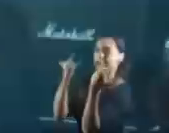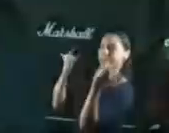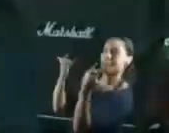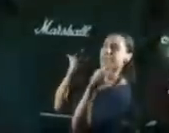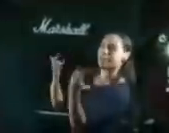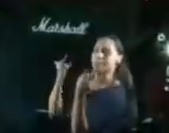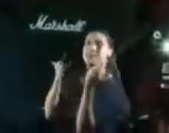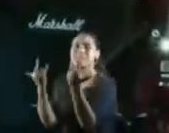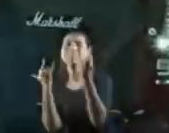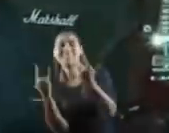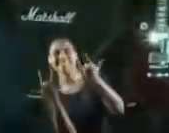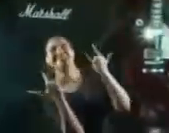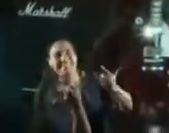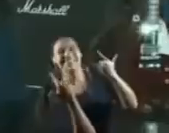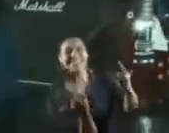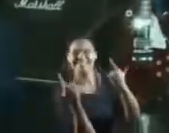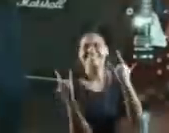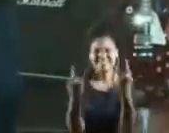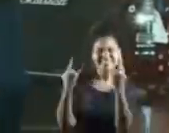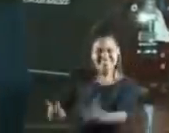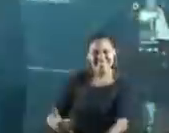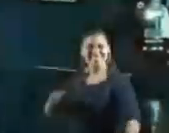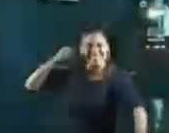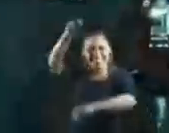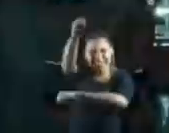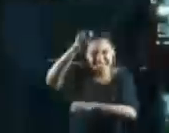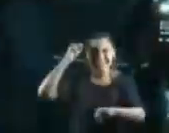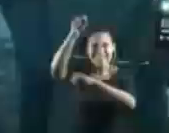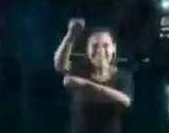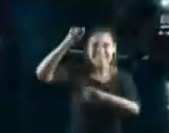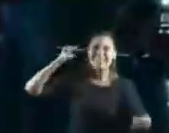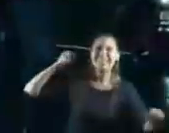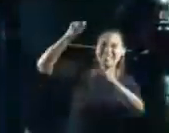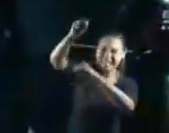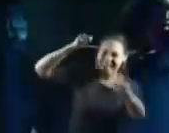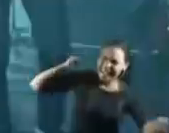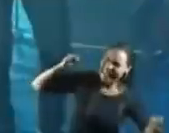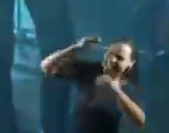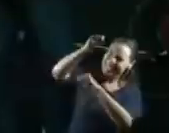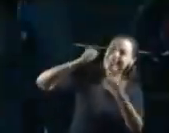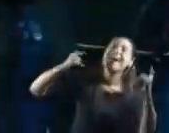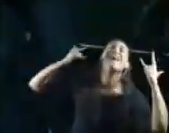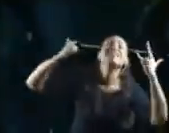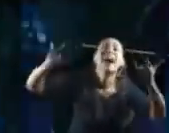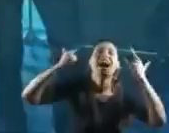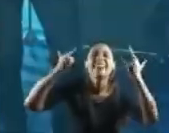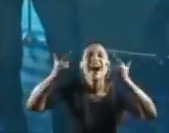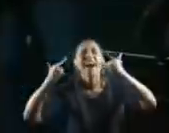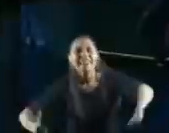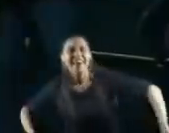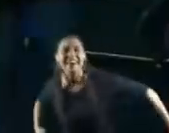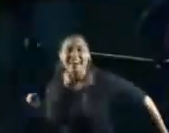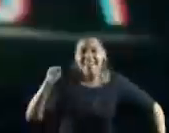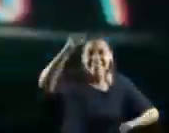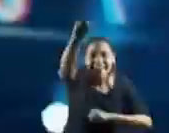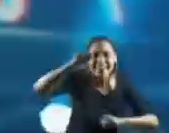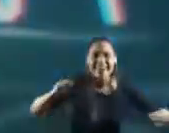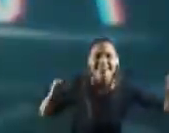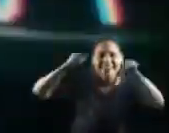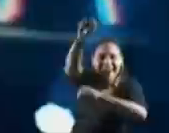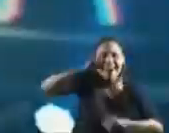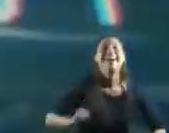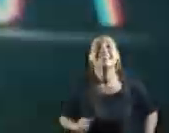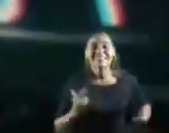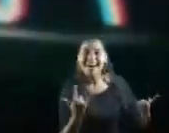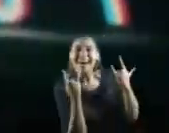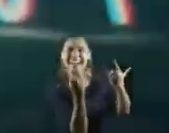da da da da da da da da da da da da da da da da da da da da da da